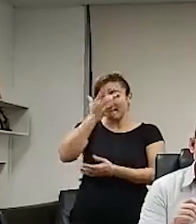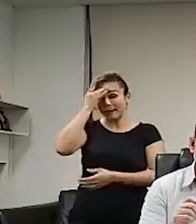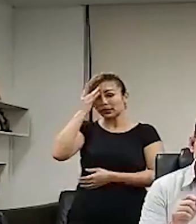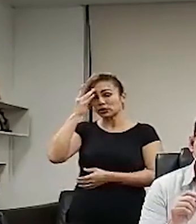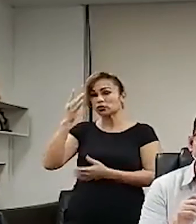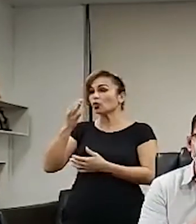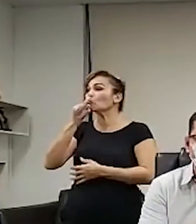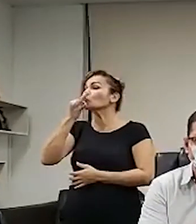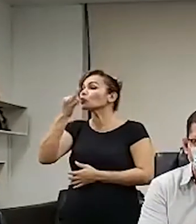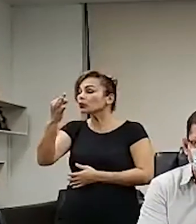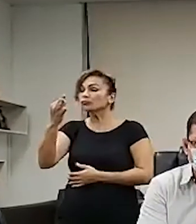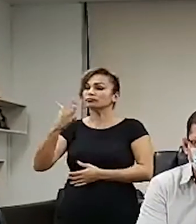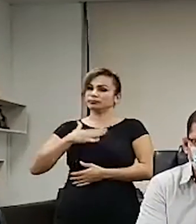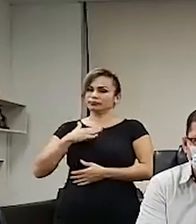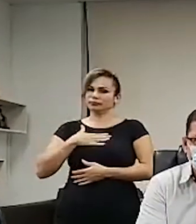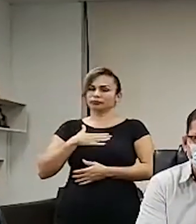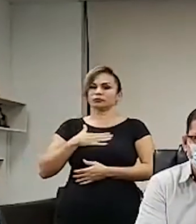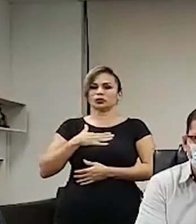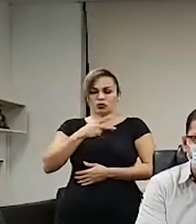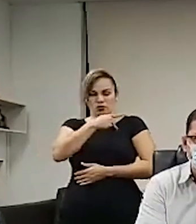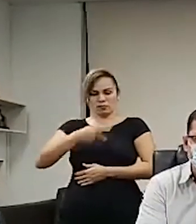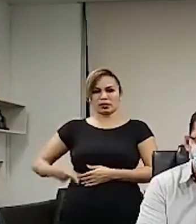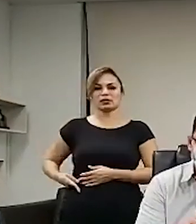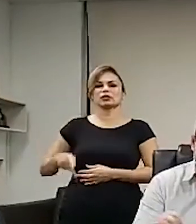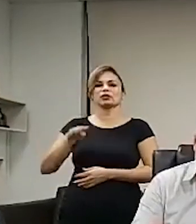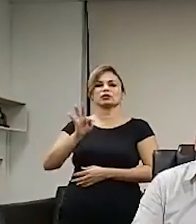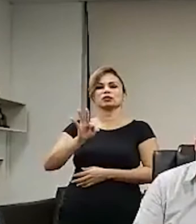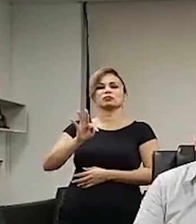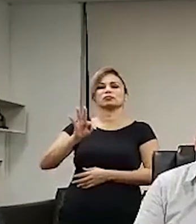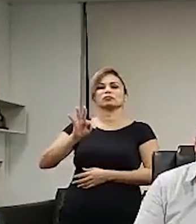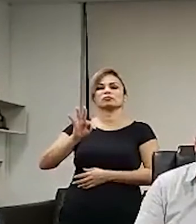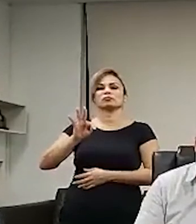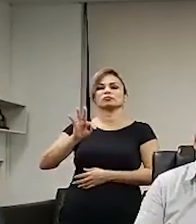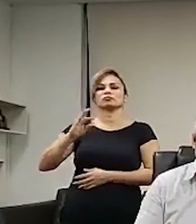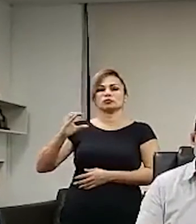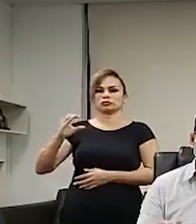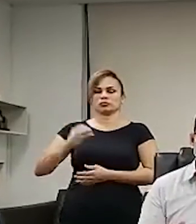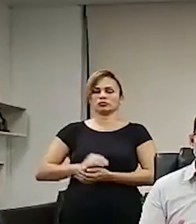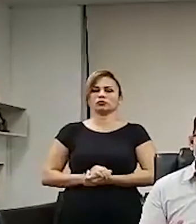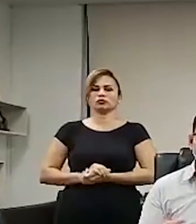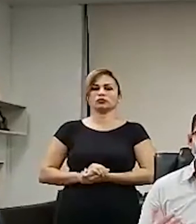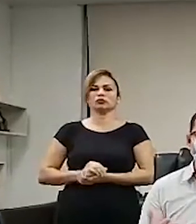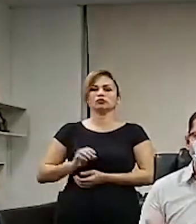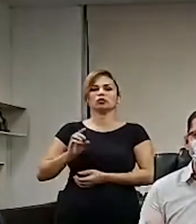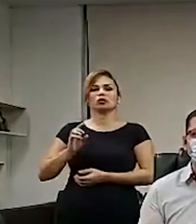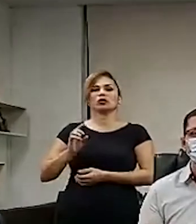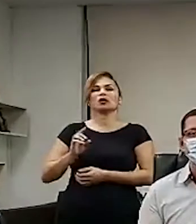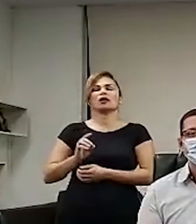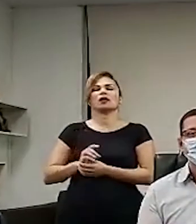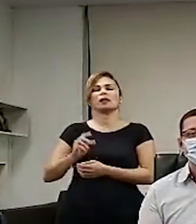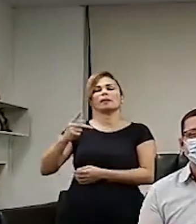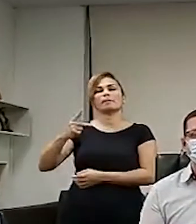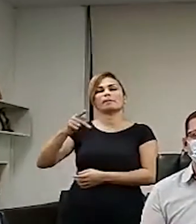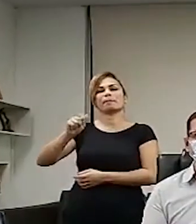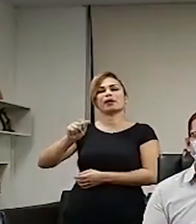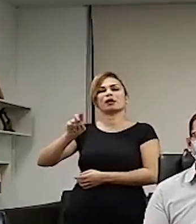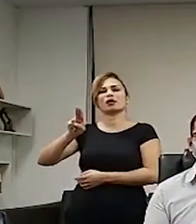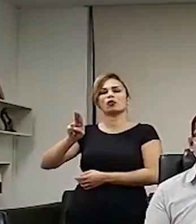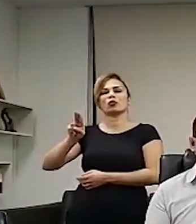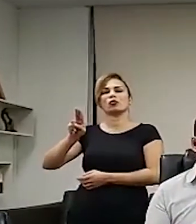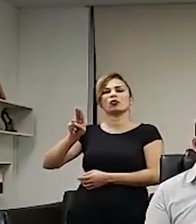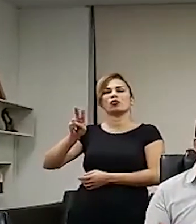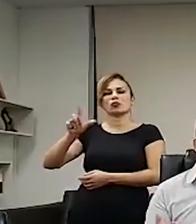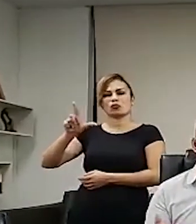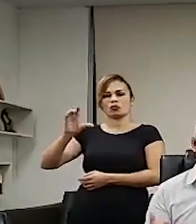do Tribunal de Contas, Dr. Paulo Cury. Ele falou o seguinte: seria muito importante